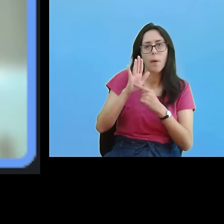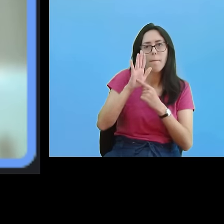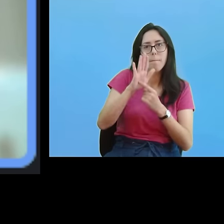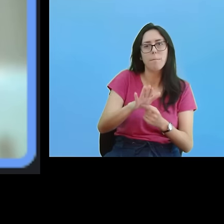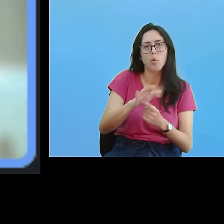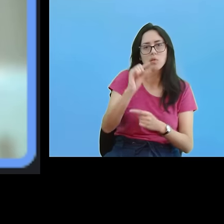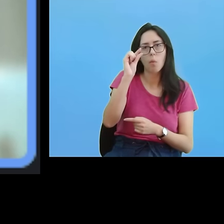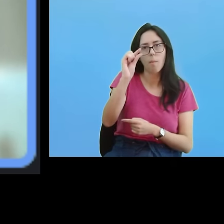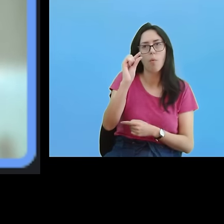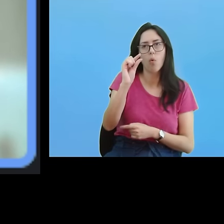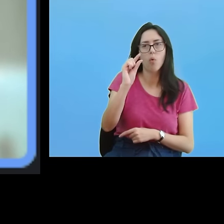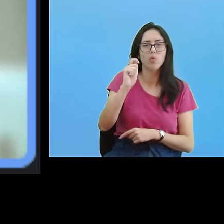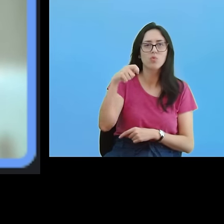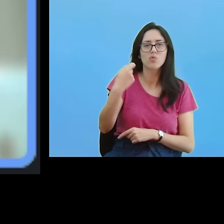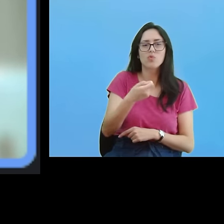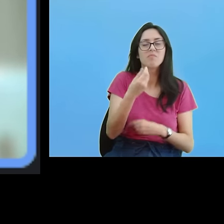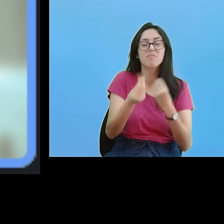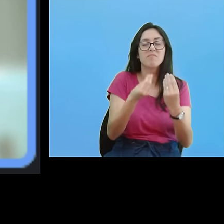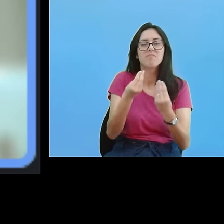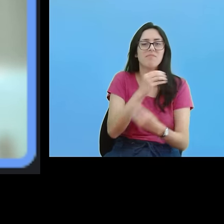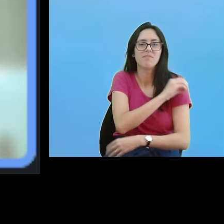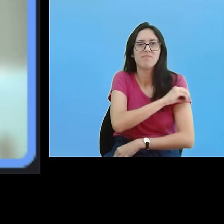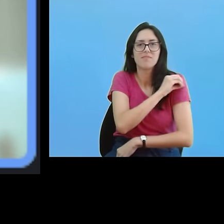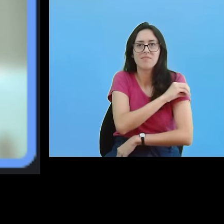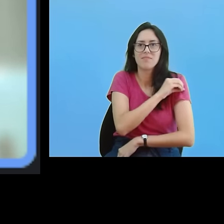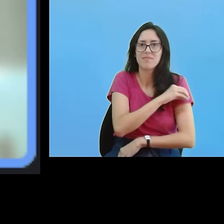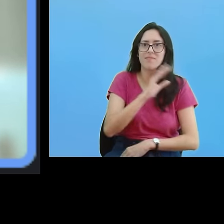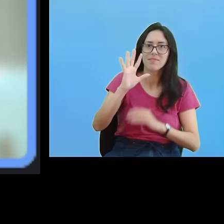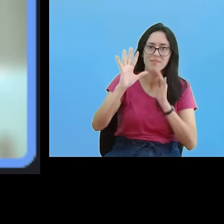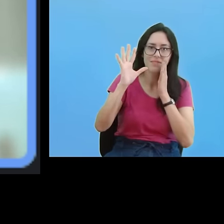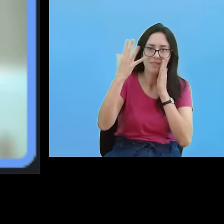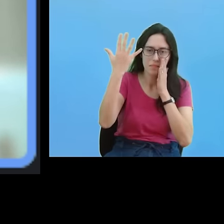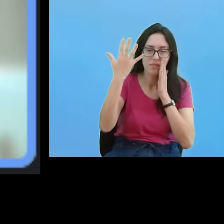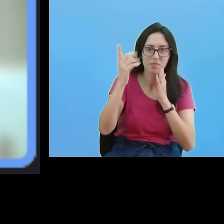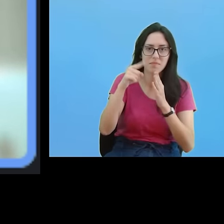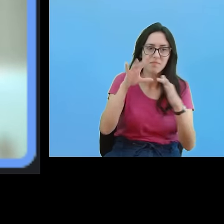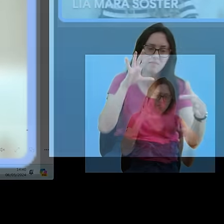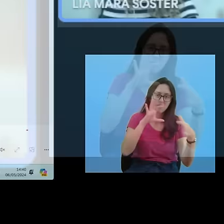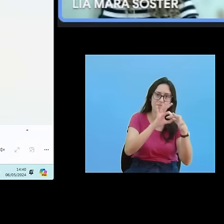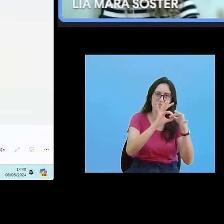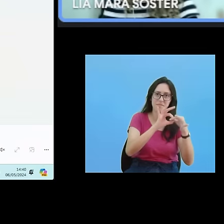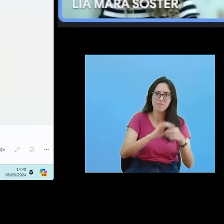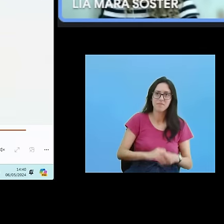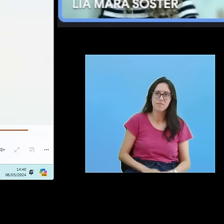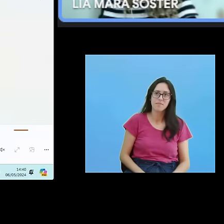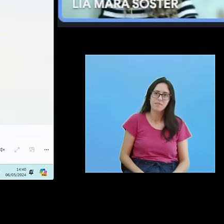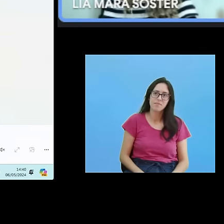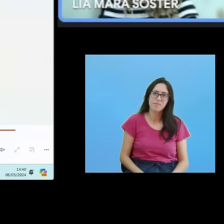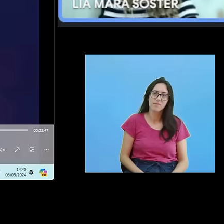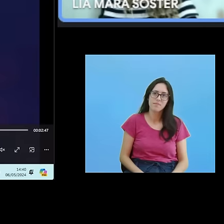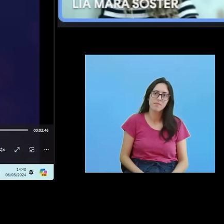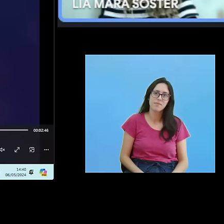que foi essa oficina, que também aconteceu aí em parceria.